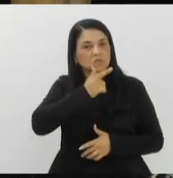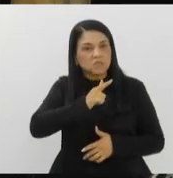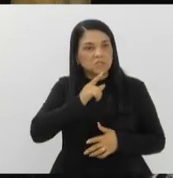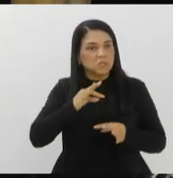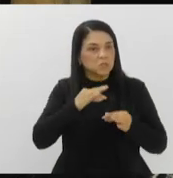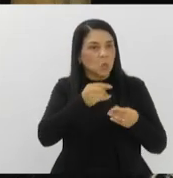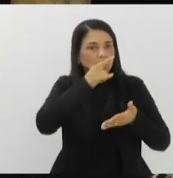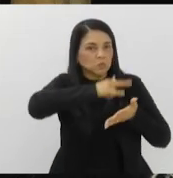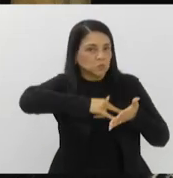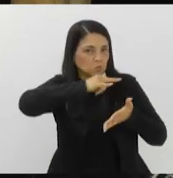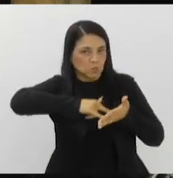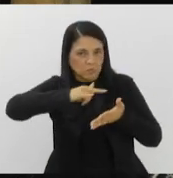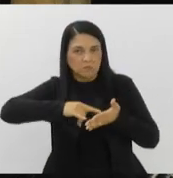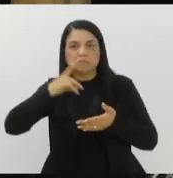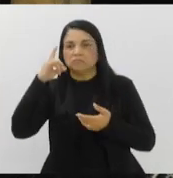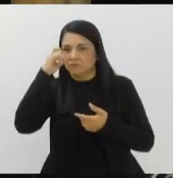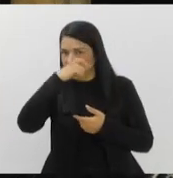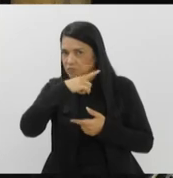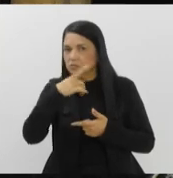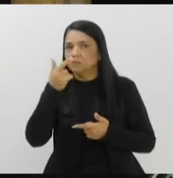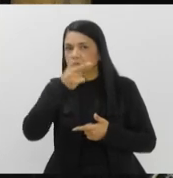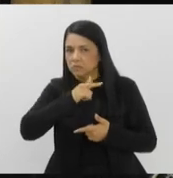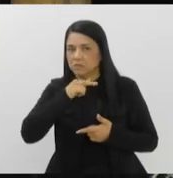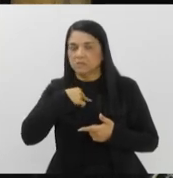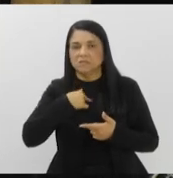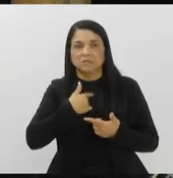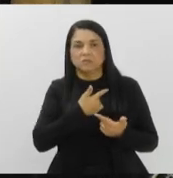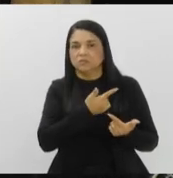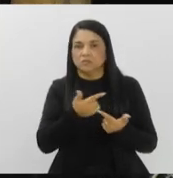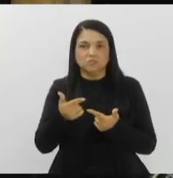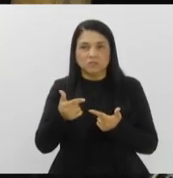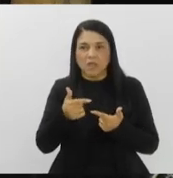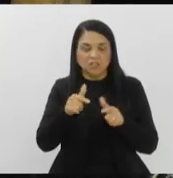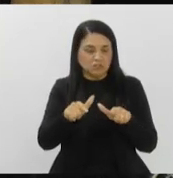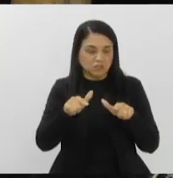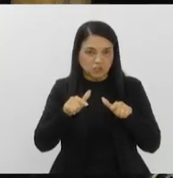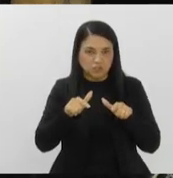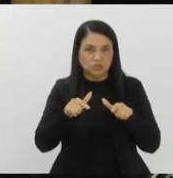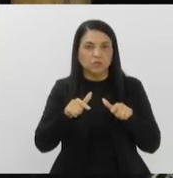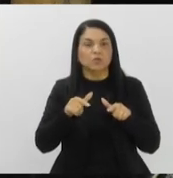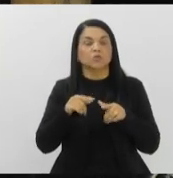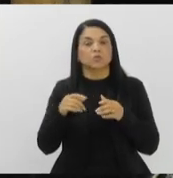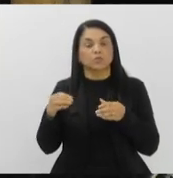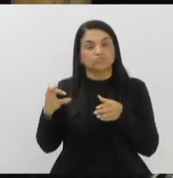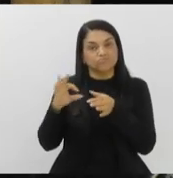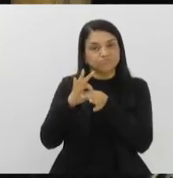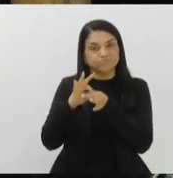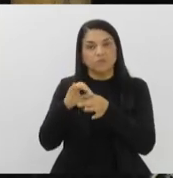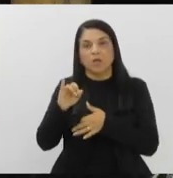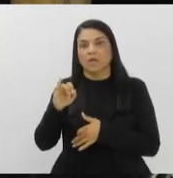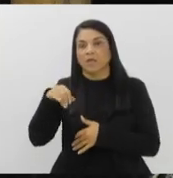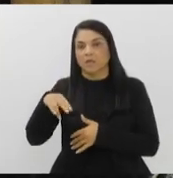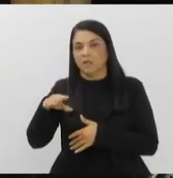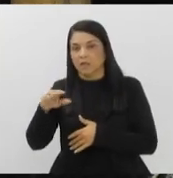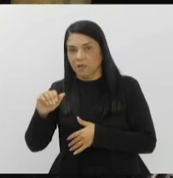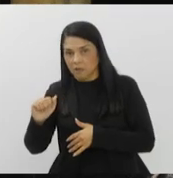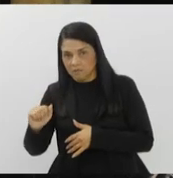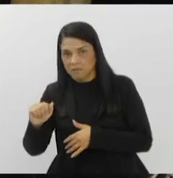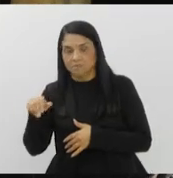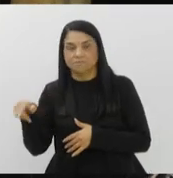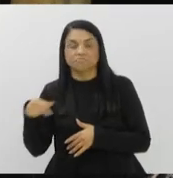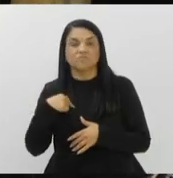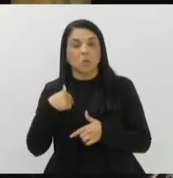todos esses documentos, né? Não tenho titularização, ainda estou pelo INCRA. E a gente está aqui